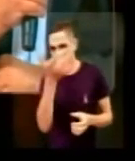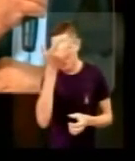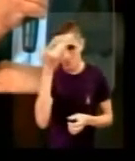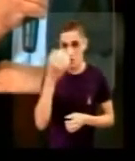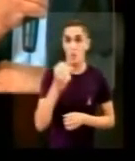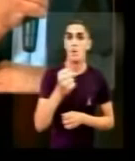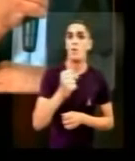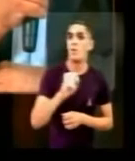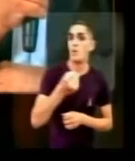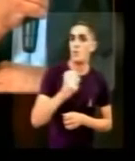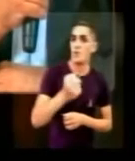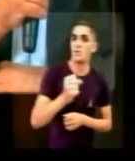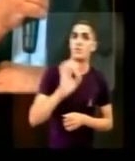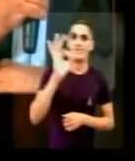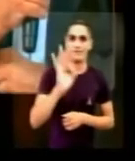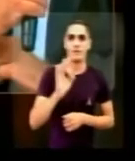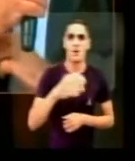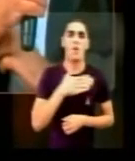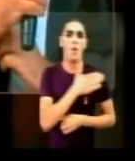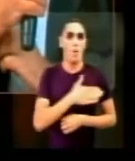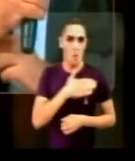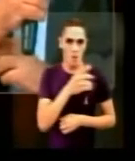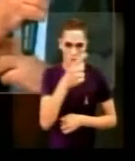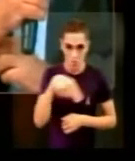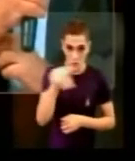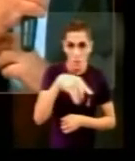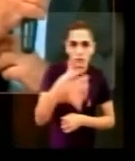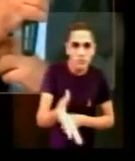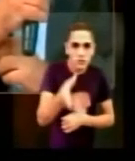88%, eu gostaria que vocês guardassem esse número,